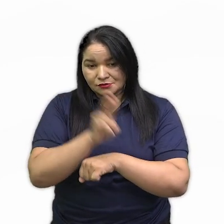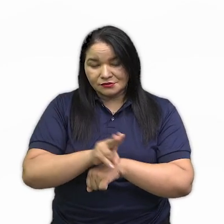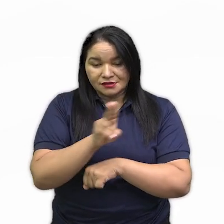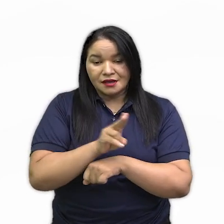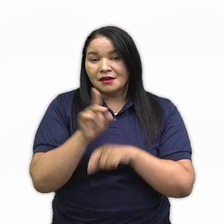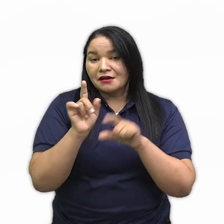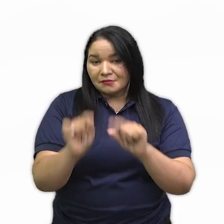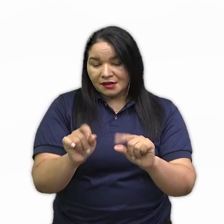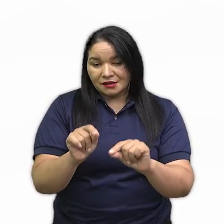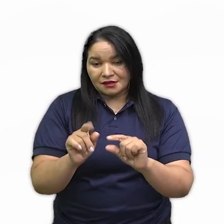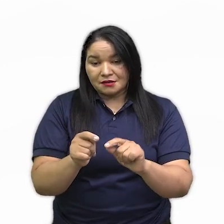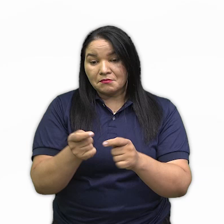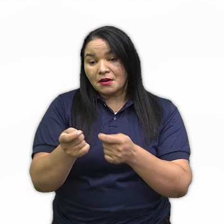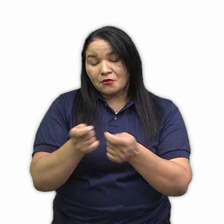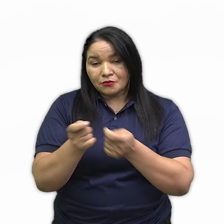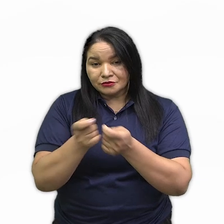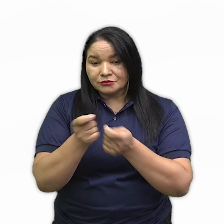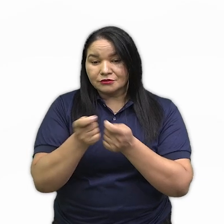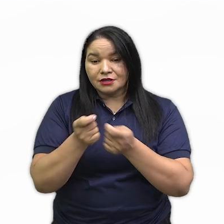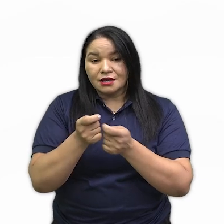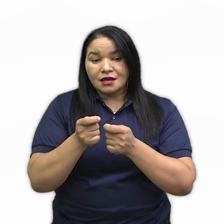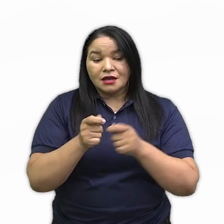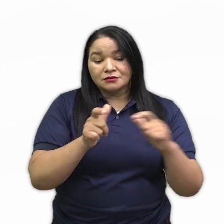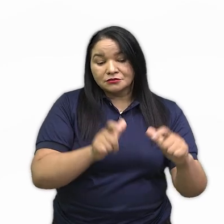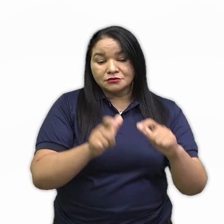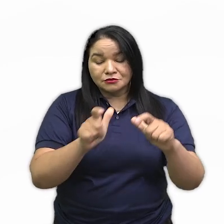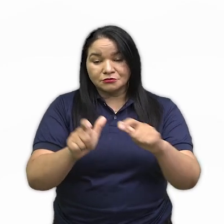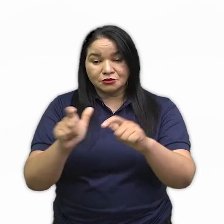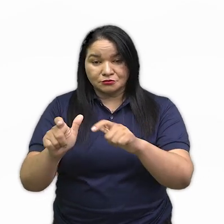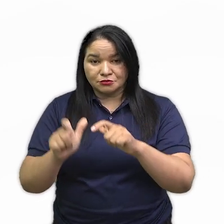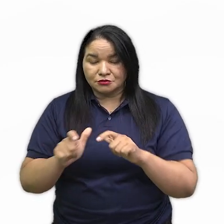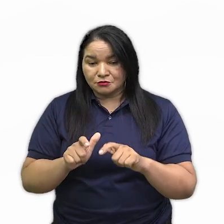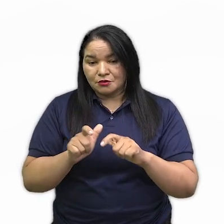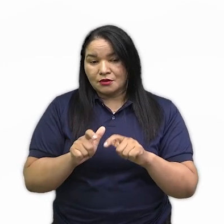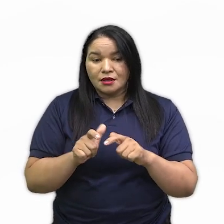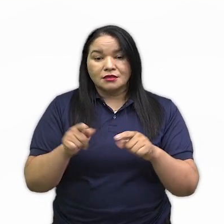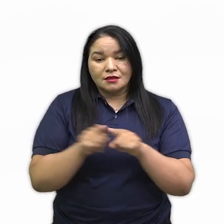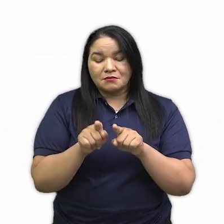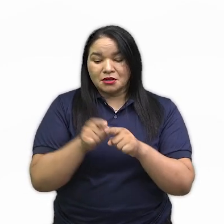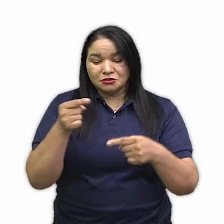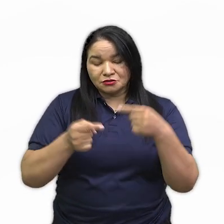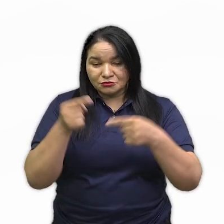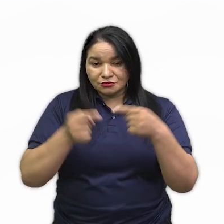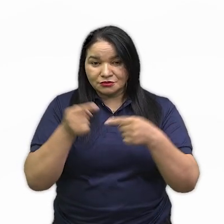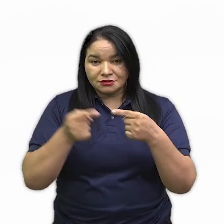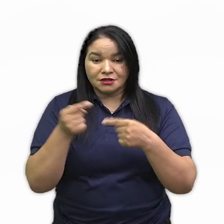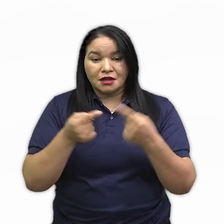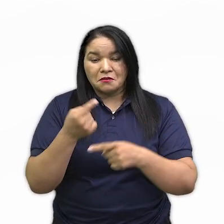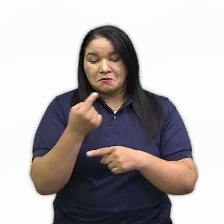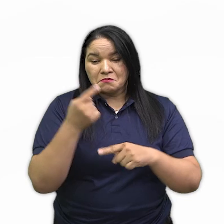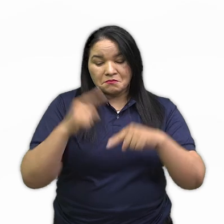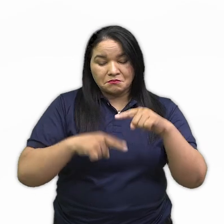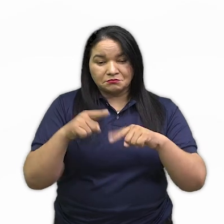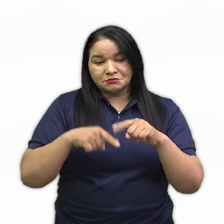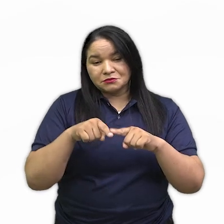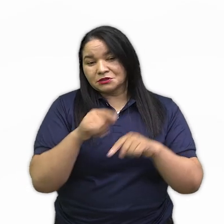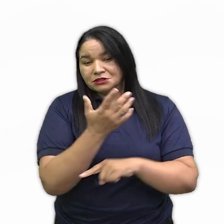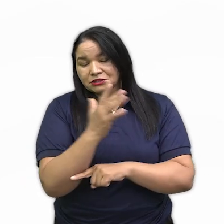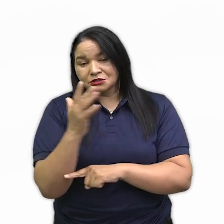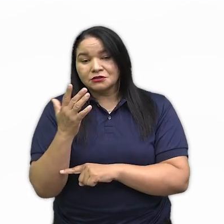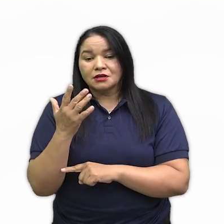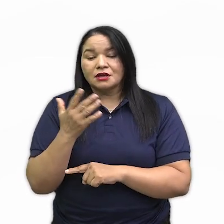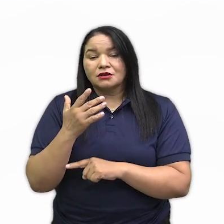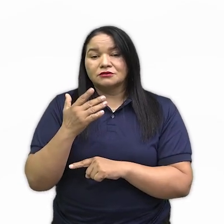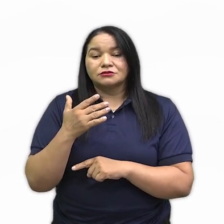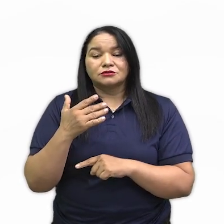esse controle, né, do espaço mundial, disputar ali território, disputar por recursos naturais. Então, é a área de estudo que é